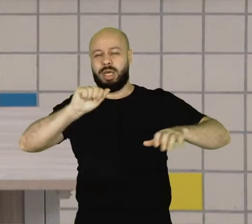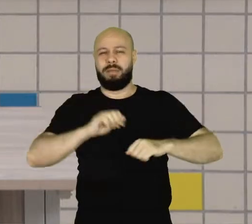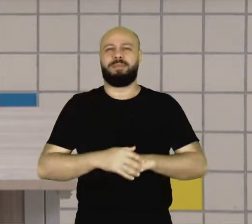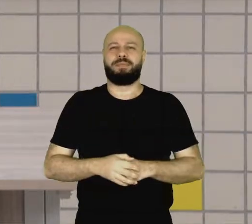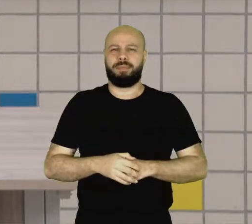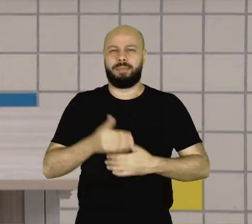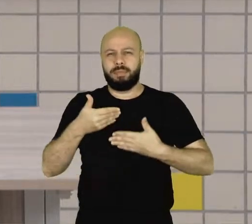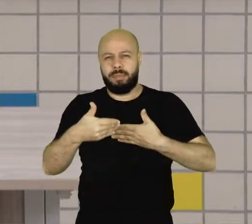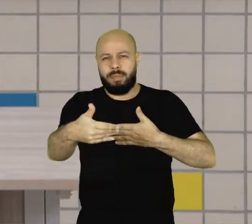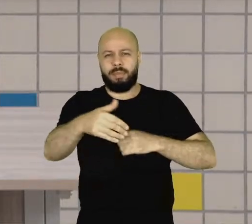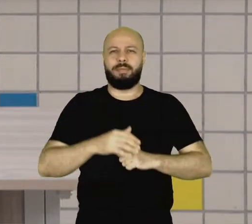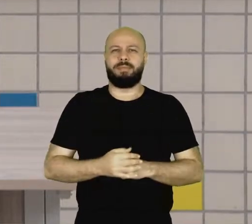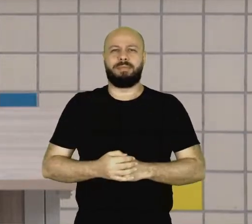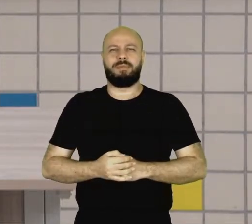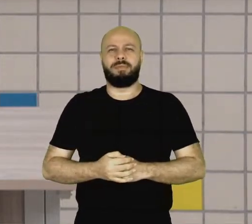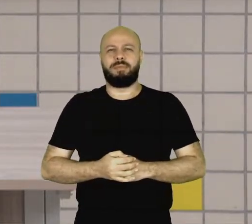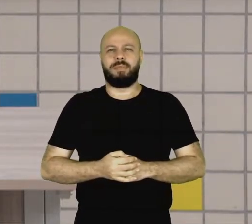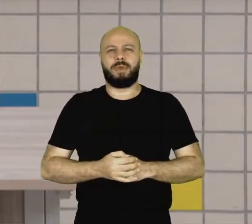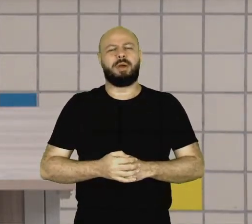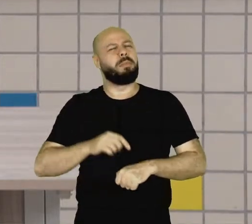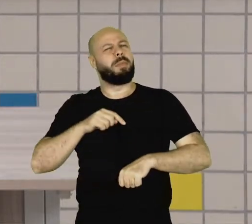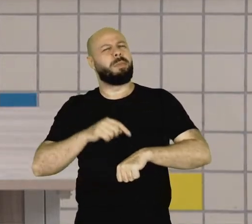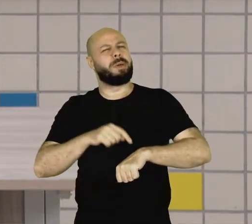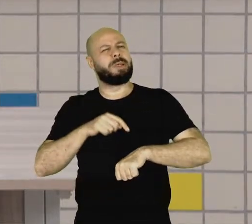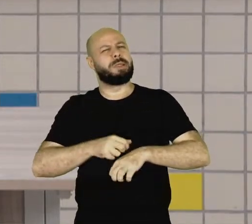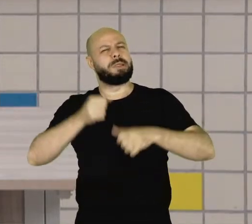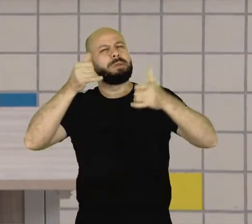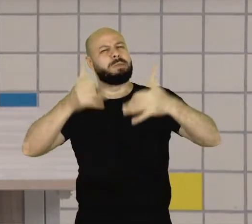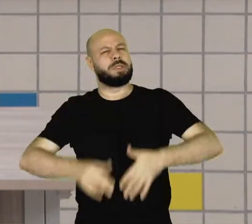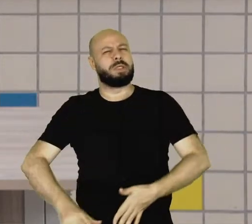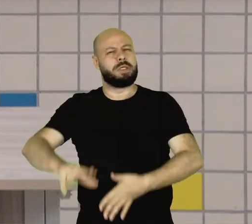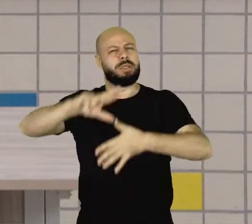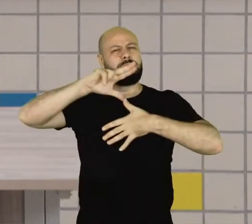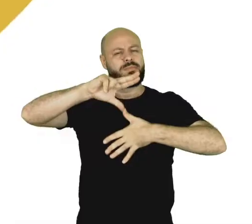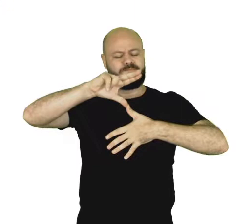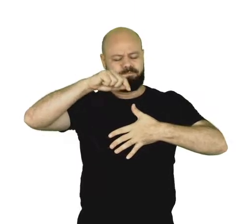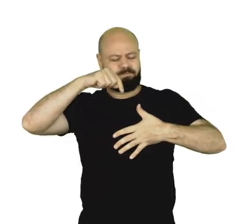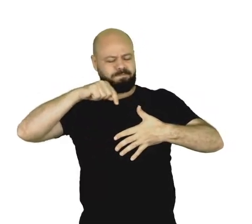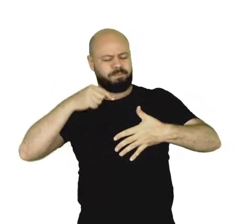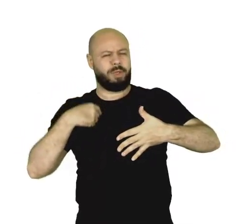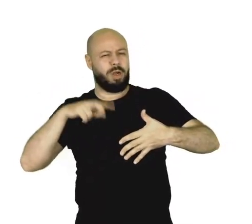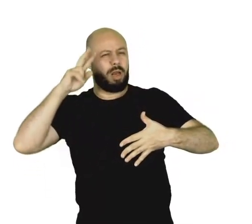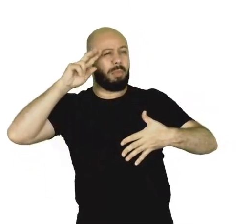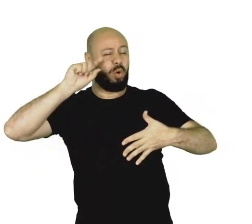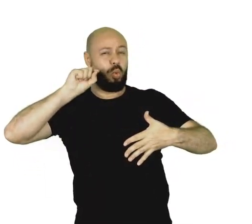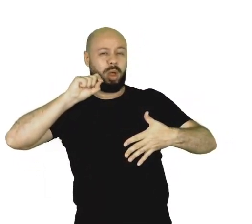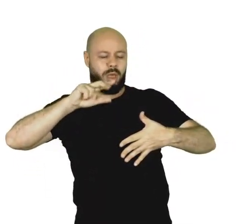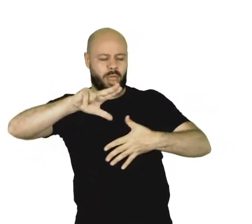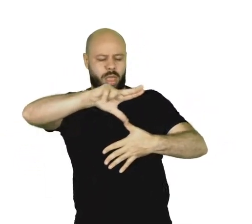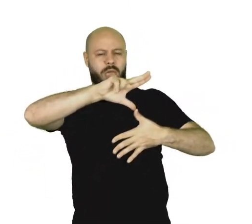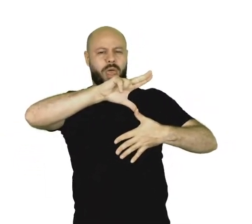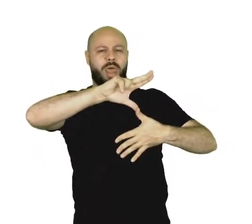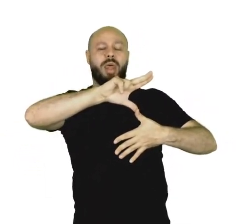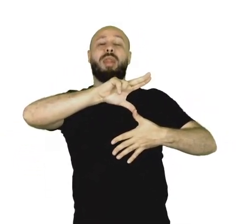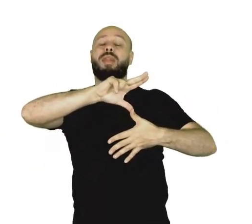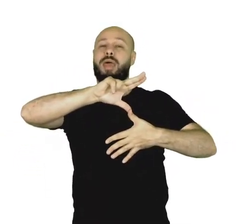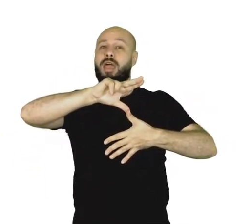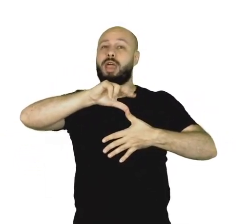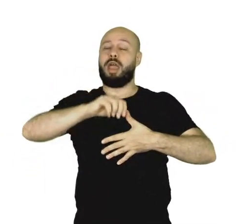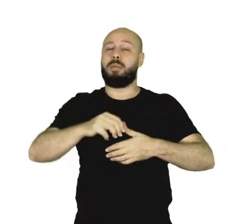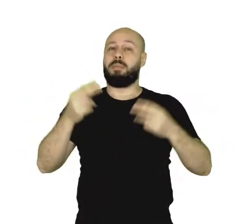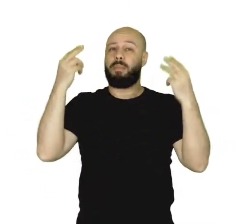Continuemos. Quando a gente vai falar da América Latina, eu tenho que lembrar que a América Latina é composta pelo